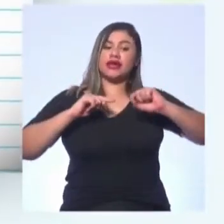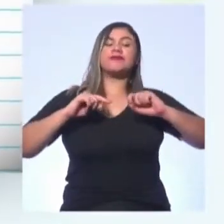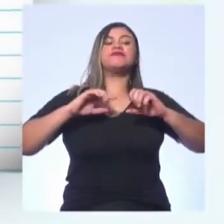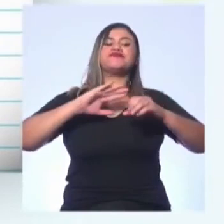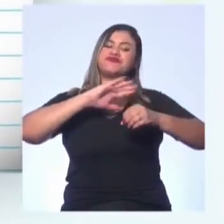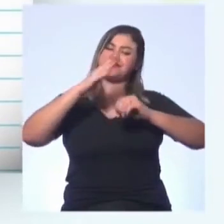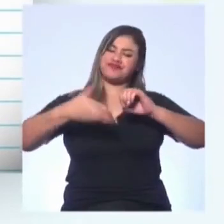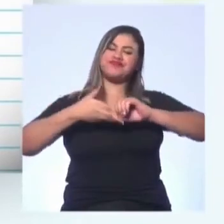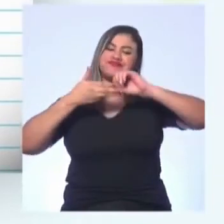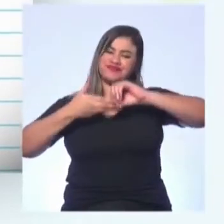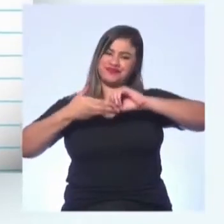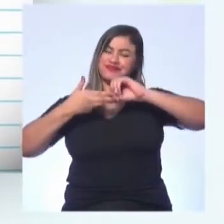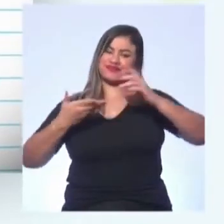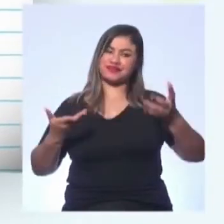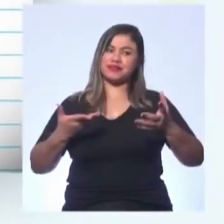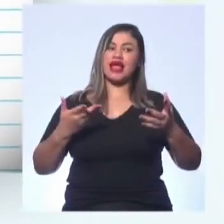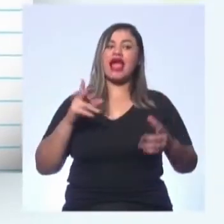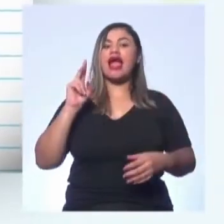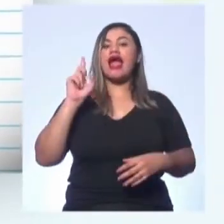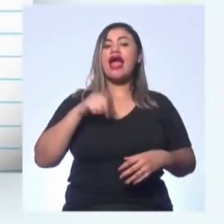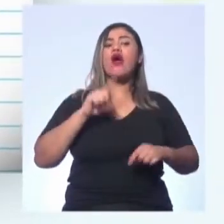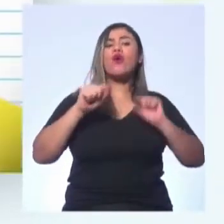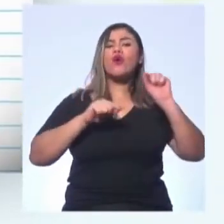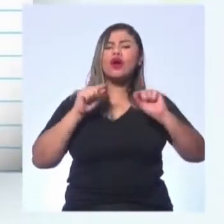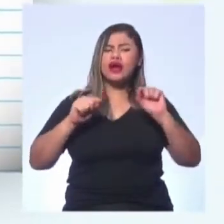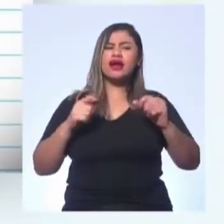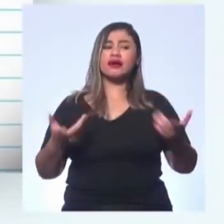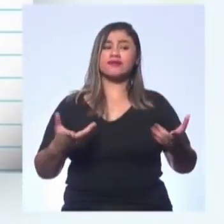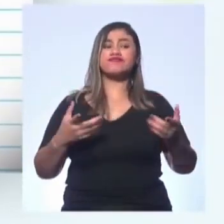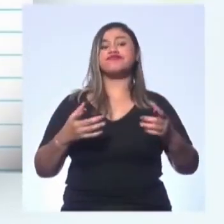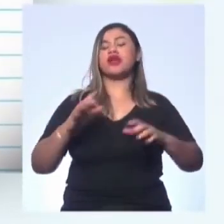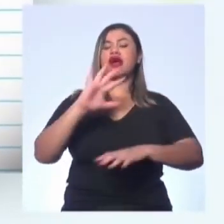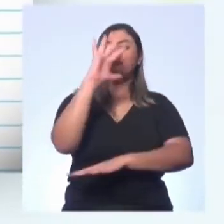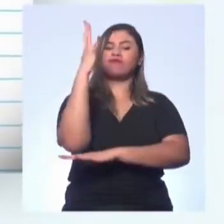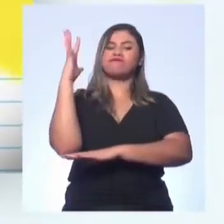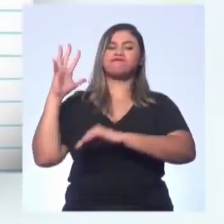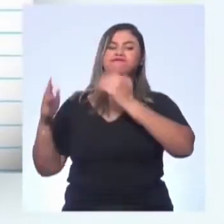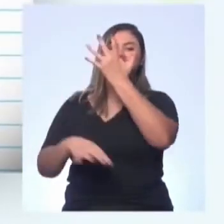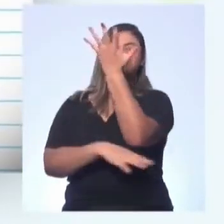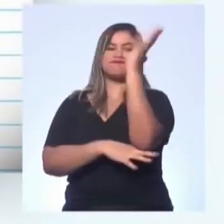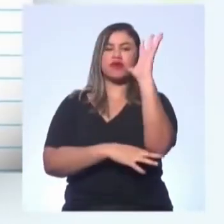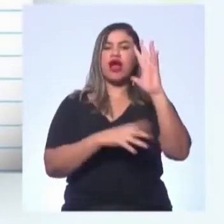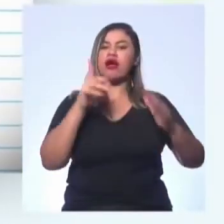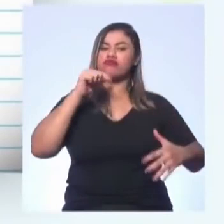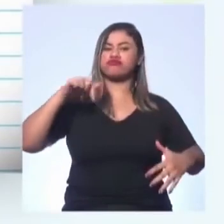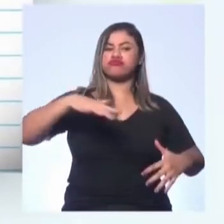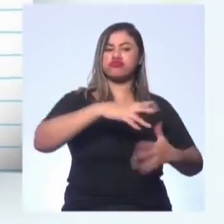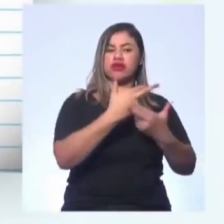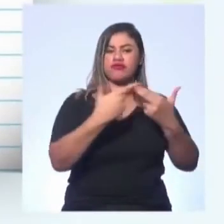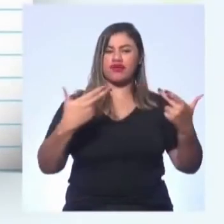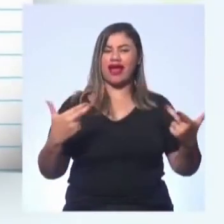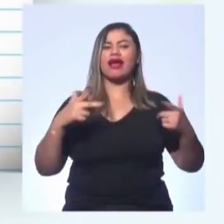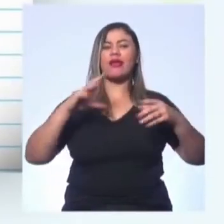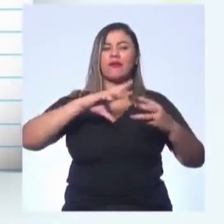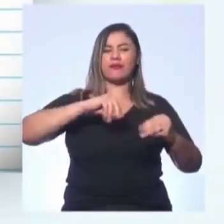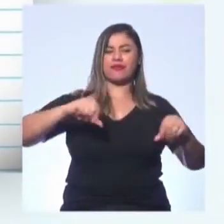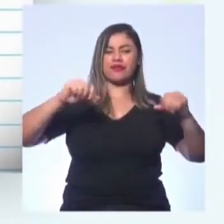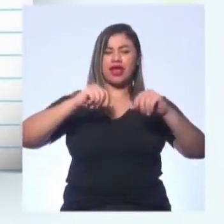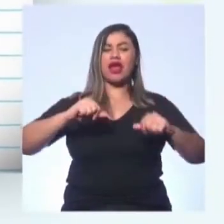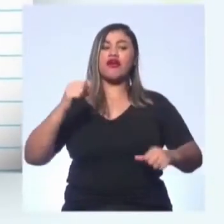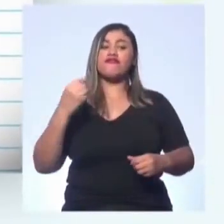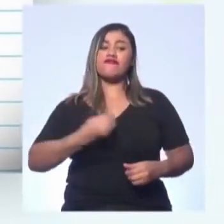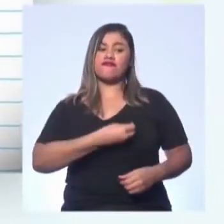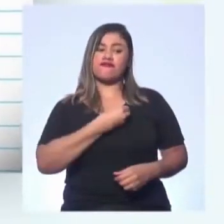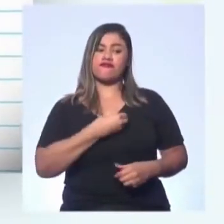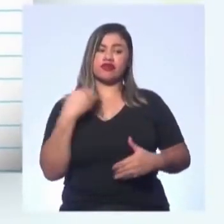sustentabilidade. Sustentabilidade é a capacidade dos sistemas naturais da Terra e dos sistemas culturais humanos de sobreviver, prosperar e se adaptar